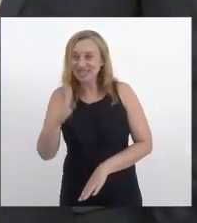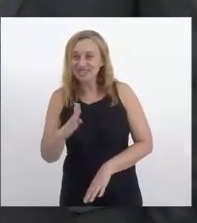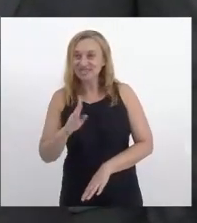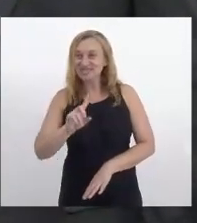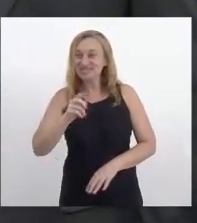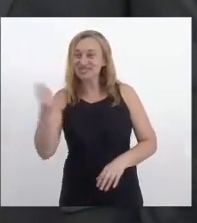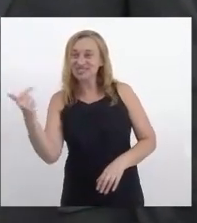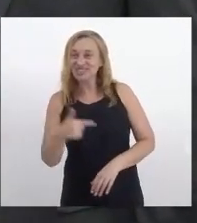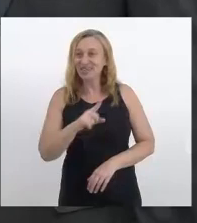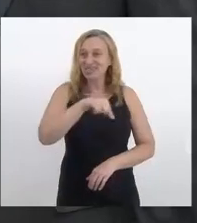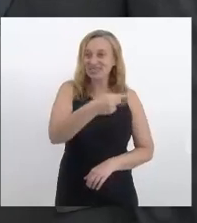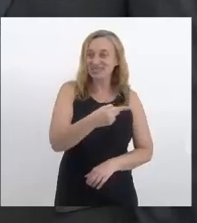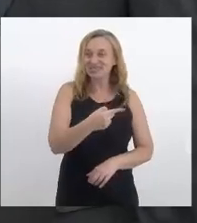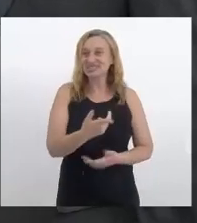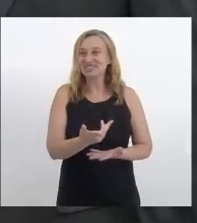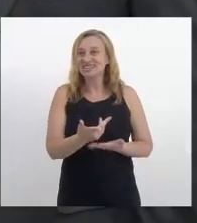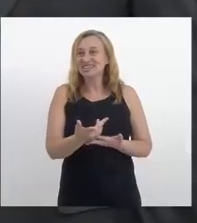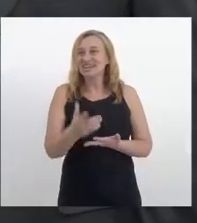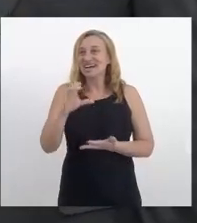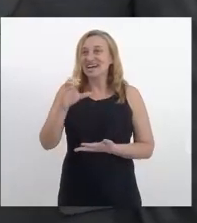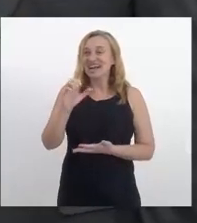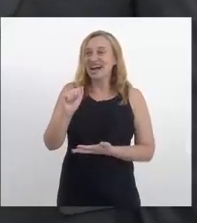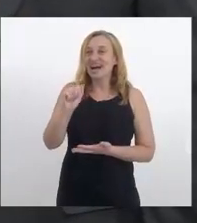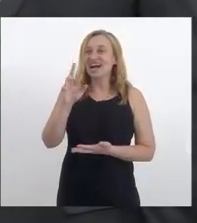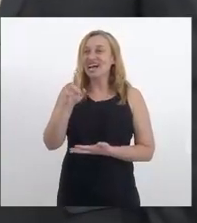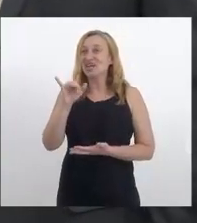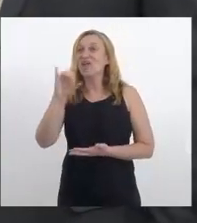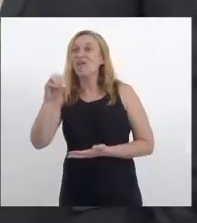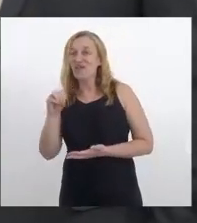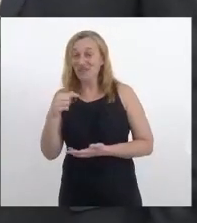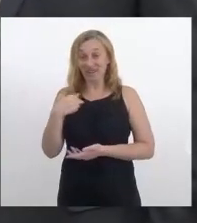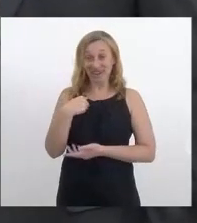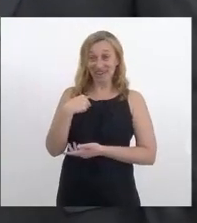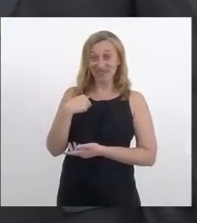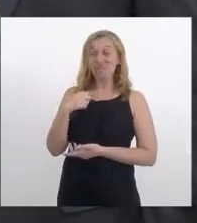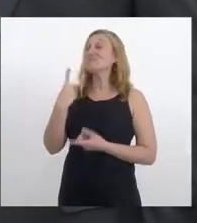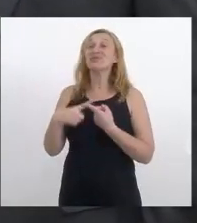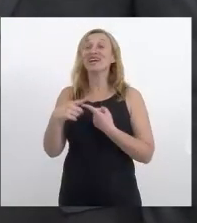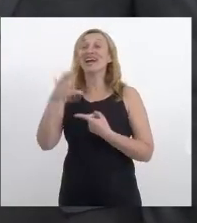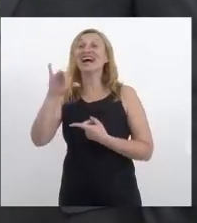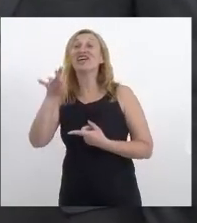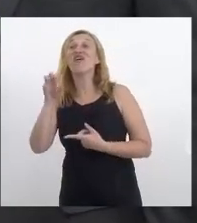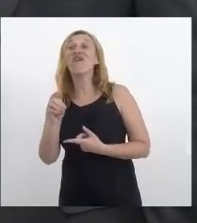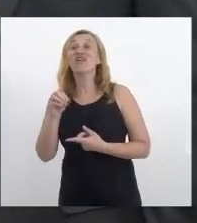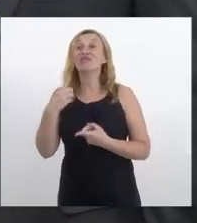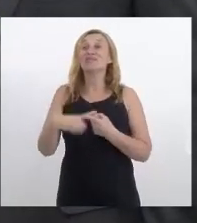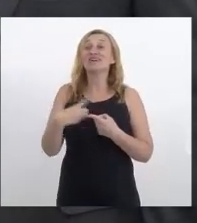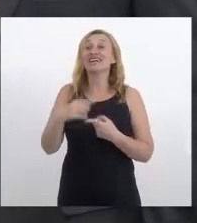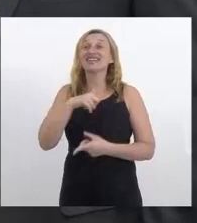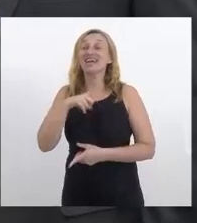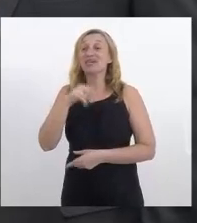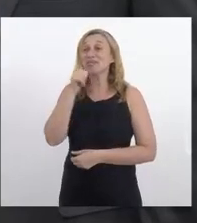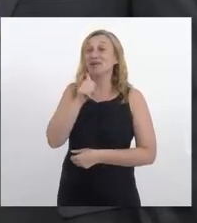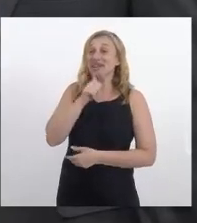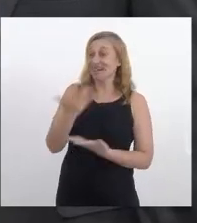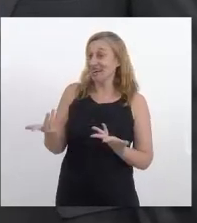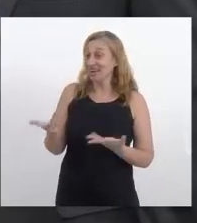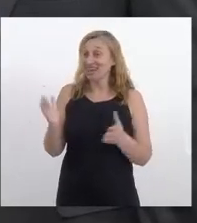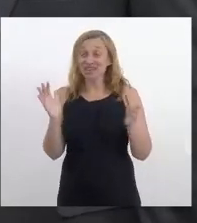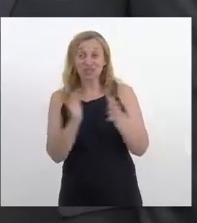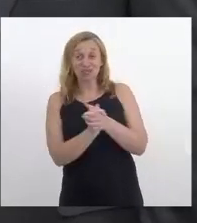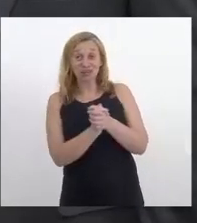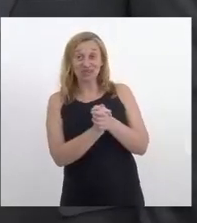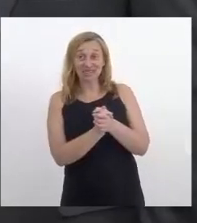eu me chamo de carioco. Porque carioco? Porque se tem mulher, se tem esposa,